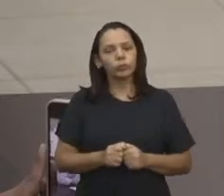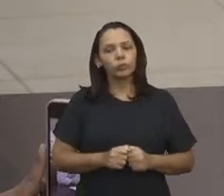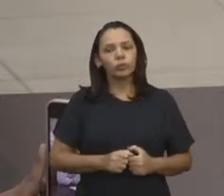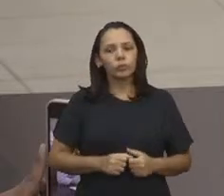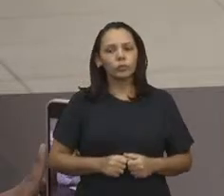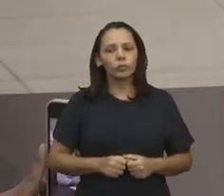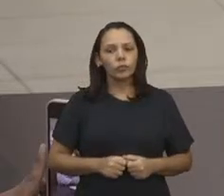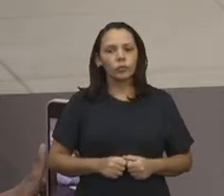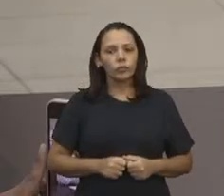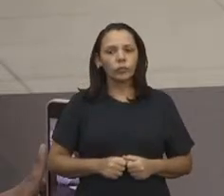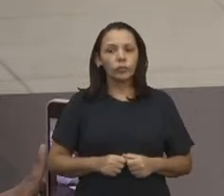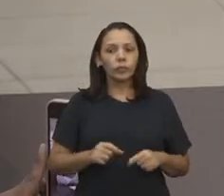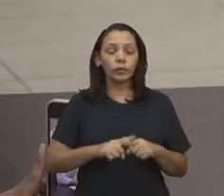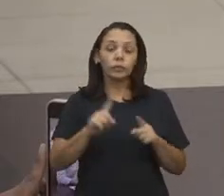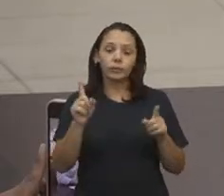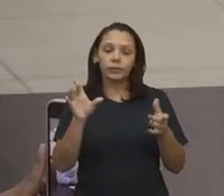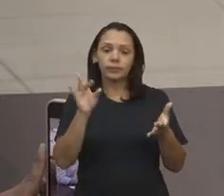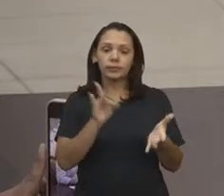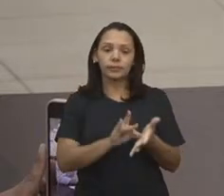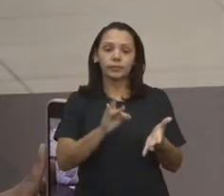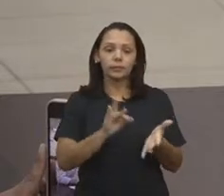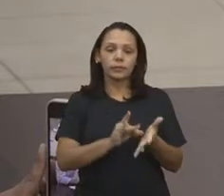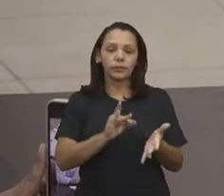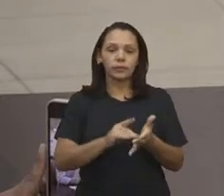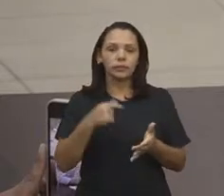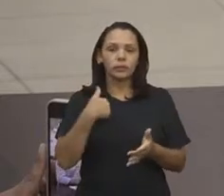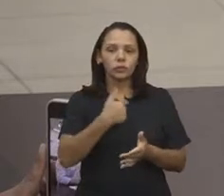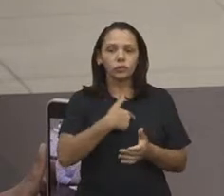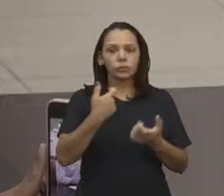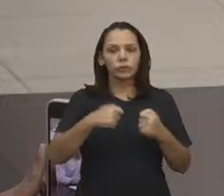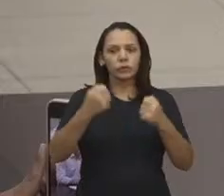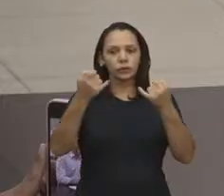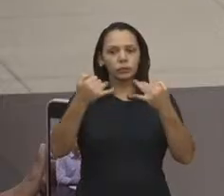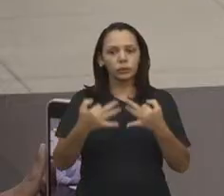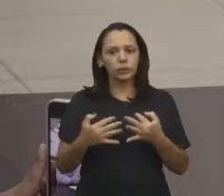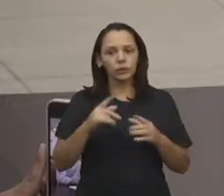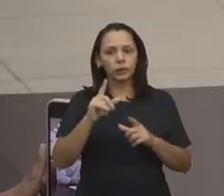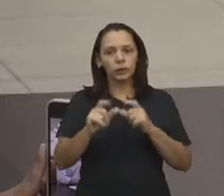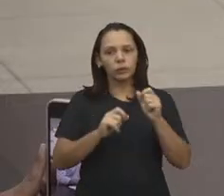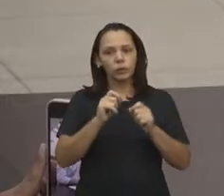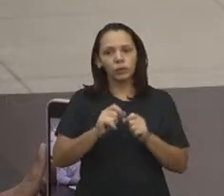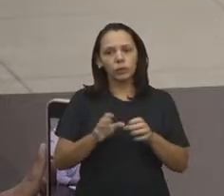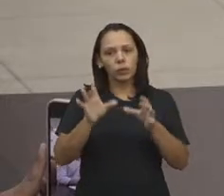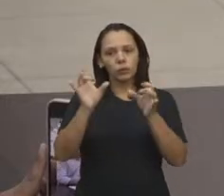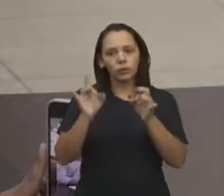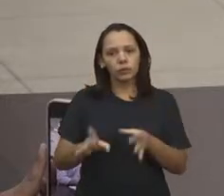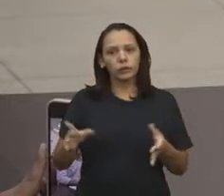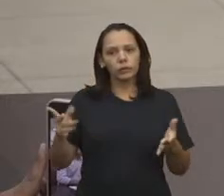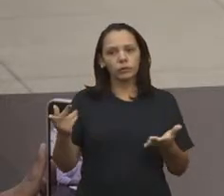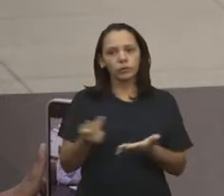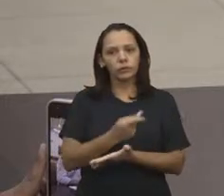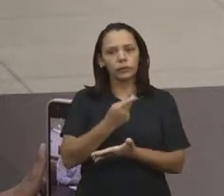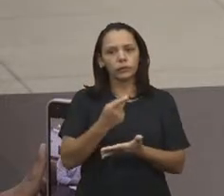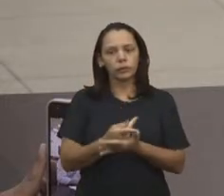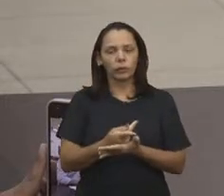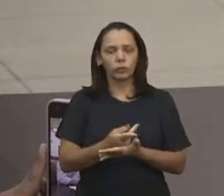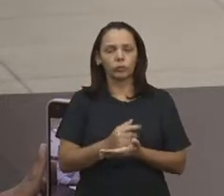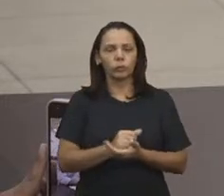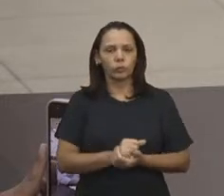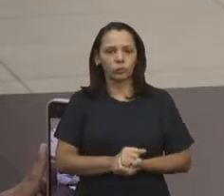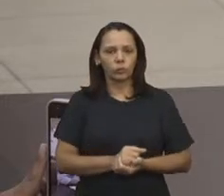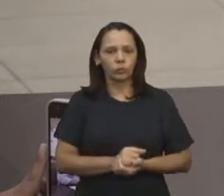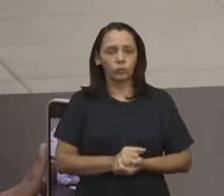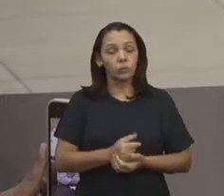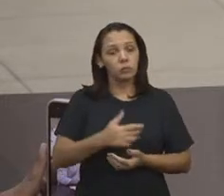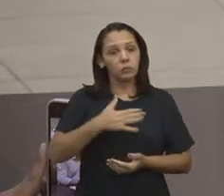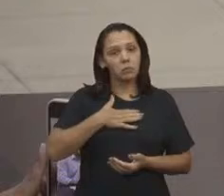civil. Só que, na verdade, o que nós temos que tratar é o descarte inadequado. E passa, no meu